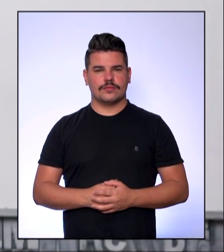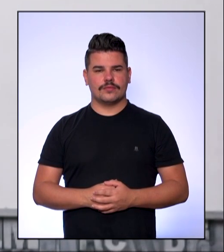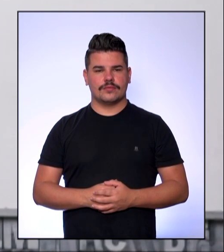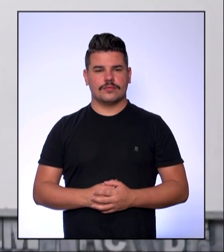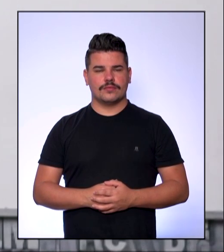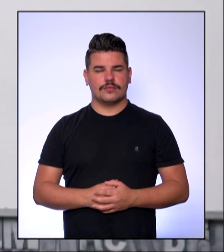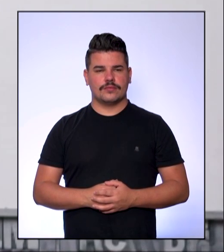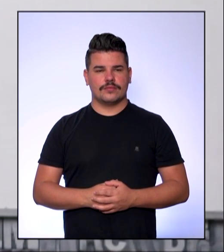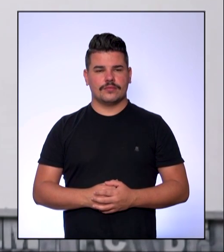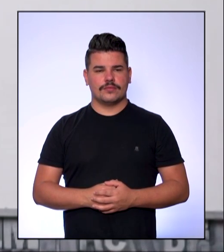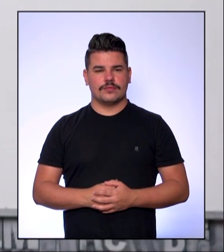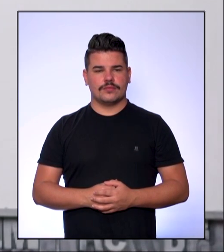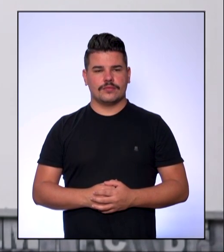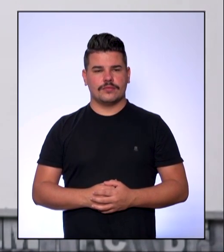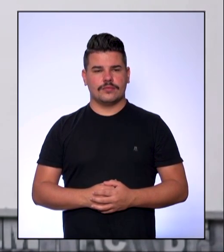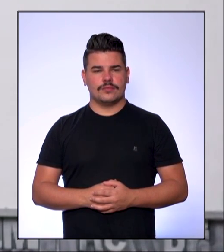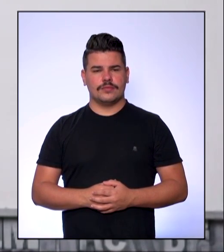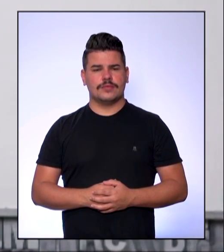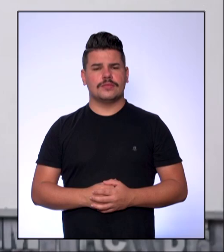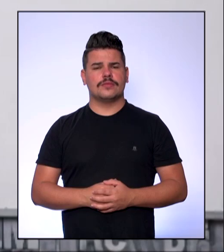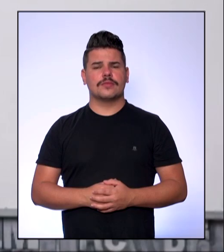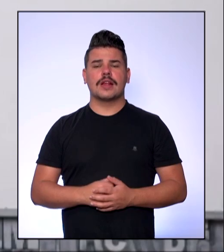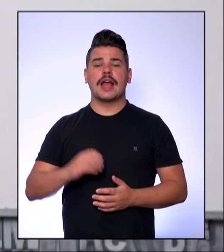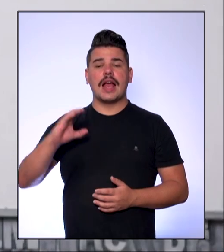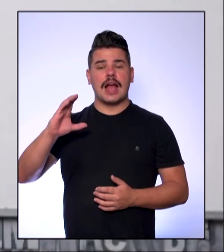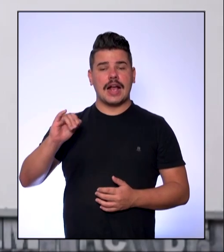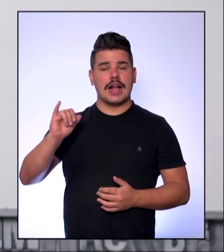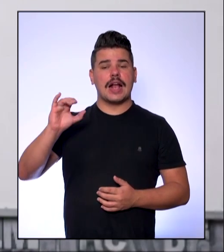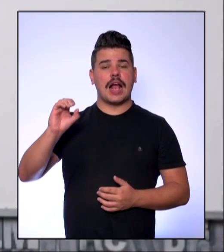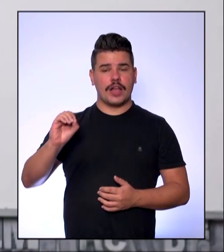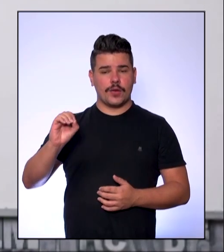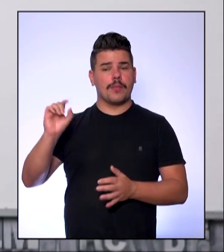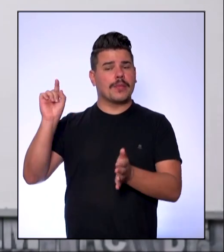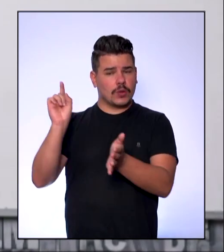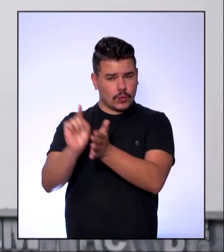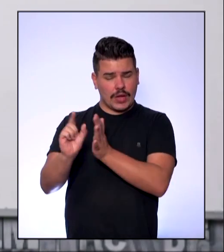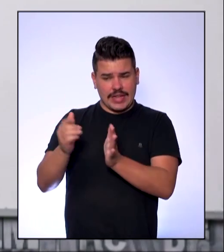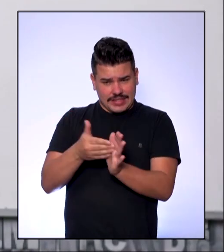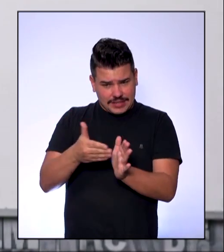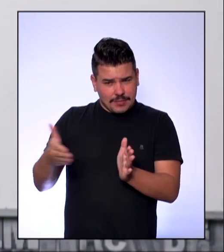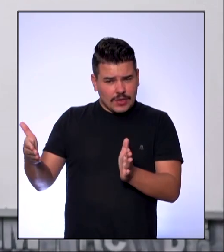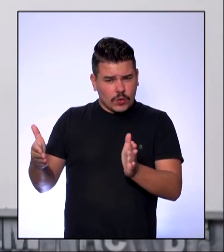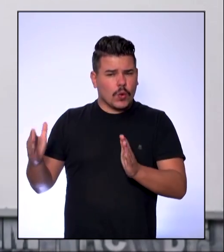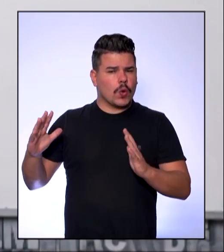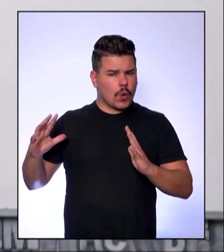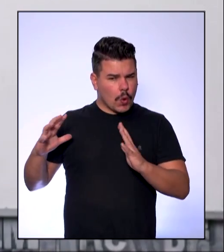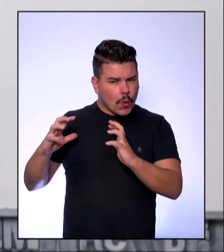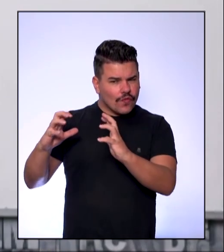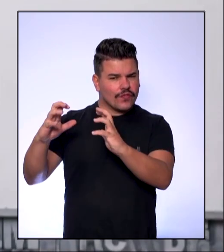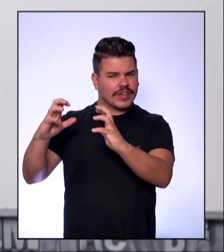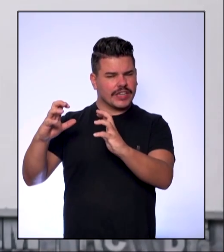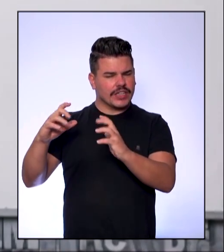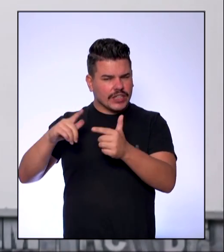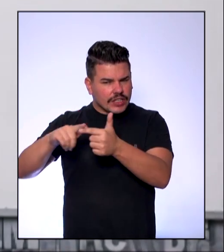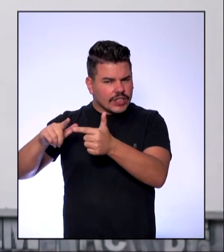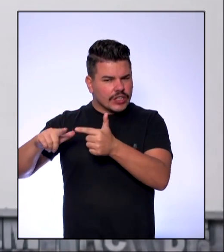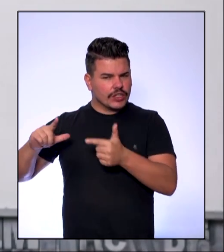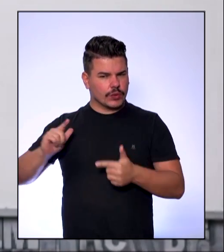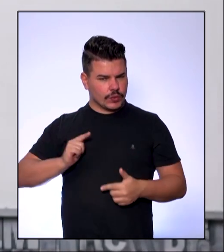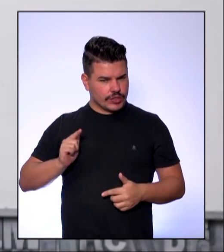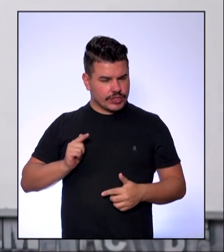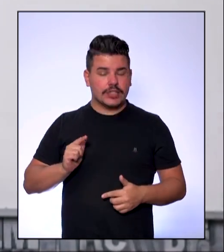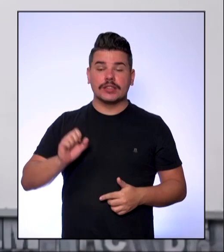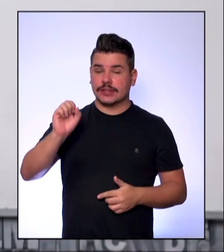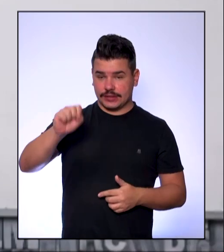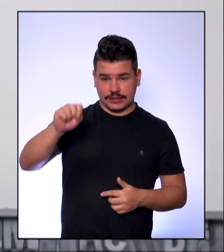Caio pergunta se teve algum conflito nessa época. Caio, muitos conflitos nessa época. Lembrando que as comunidades, eu vou